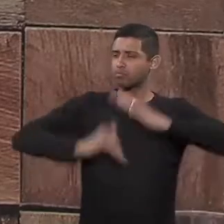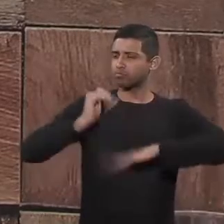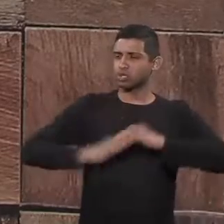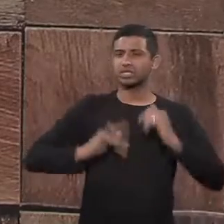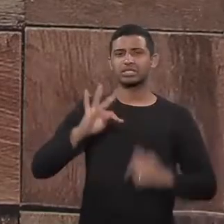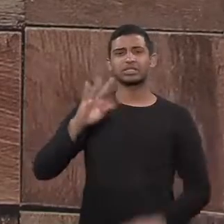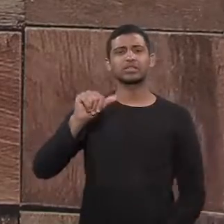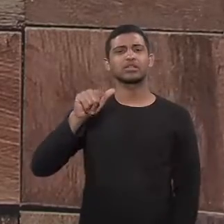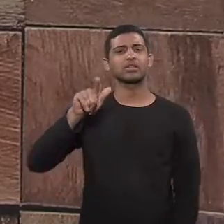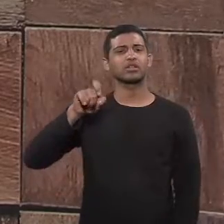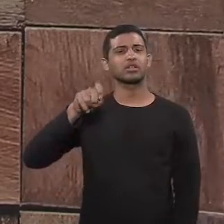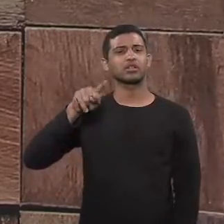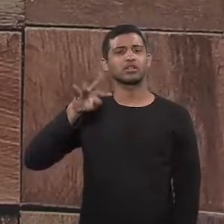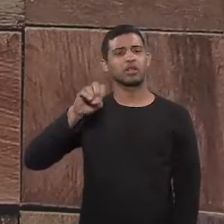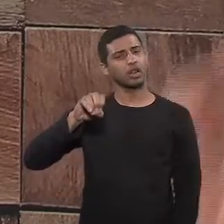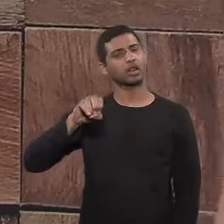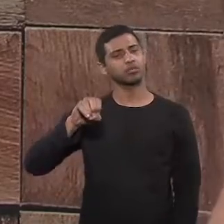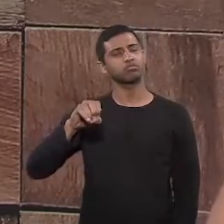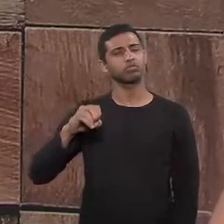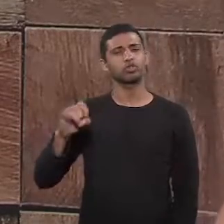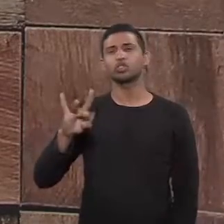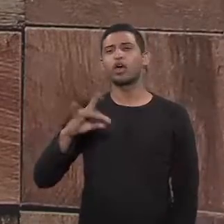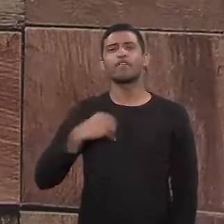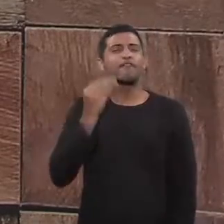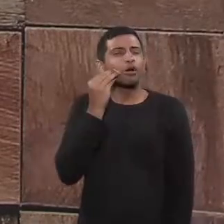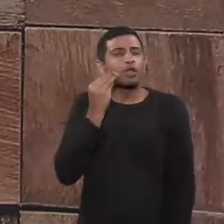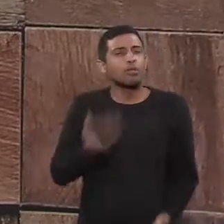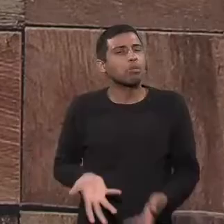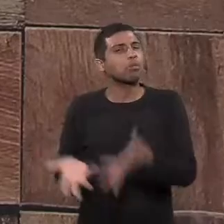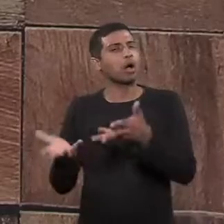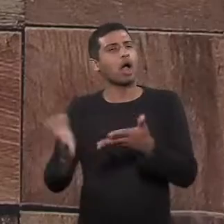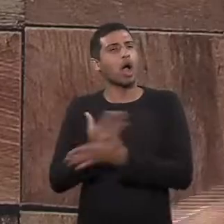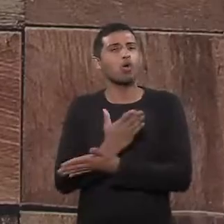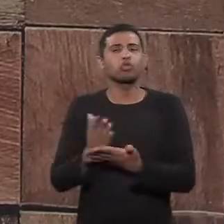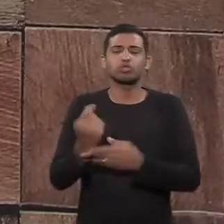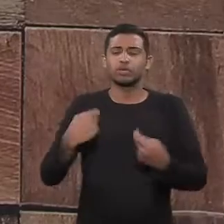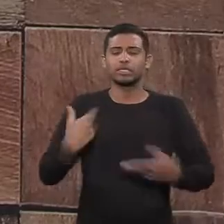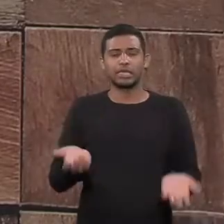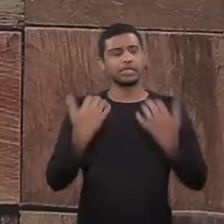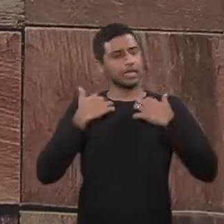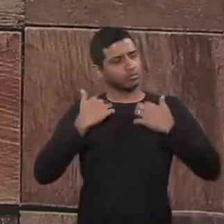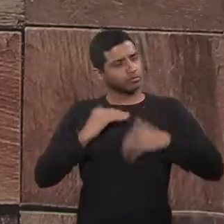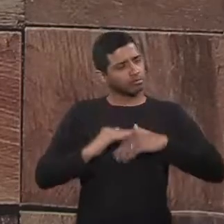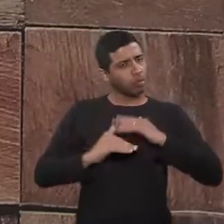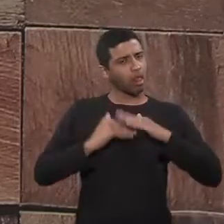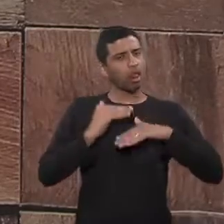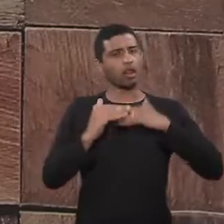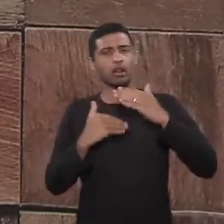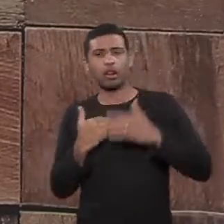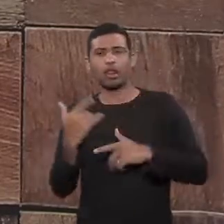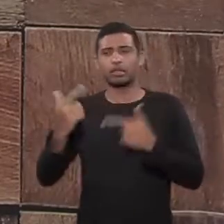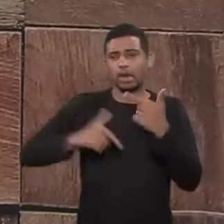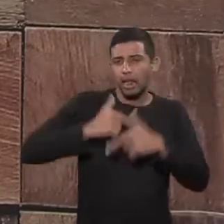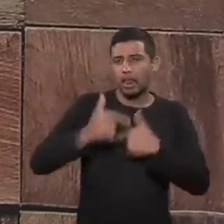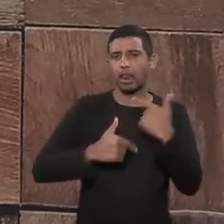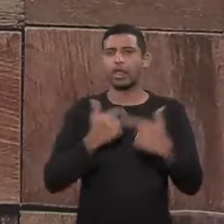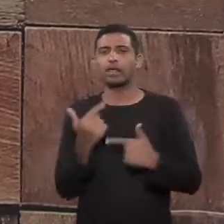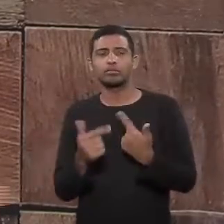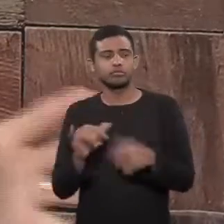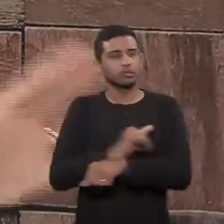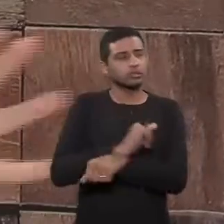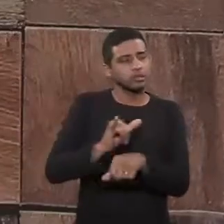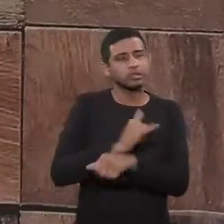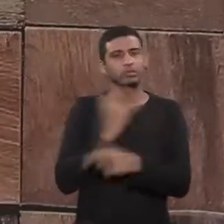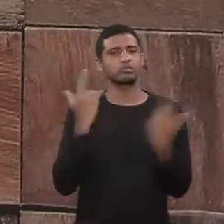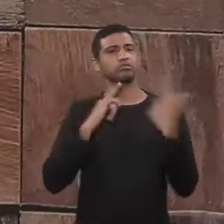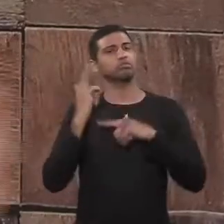precisava ser ali despertado. Outros precisam desenvolver mais, né? Talvez ela já tivesse aquilo nato, né? Não dependesse tanto